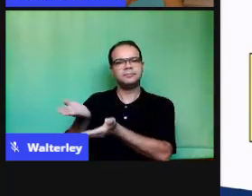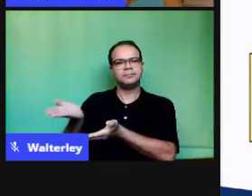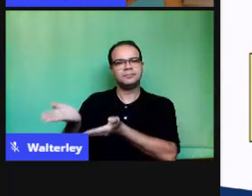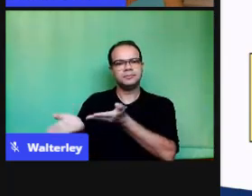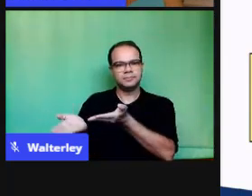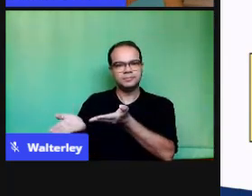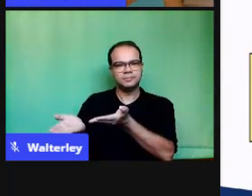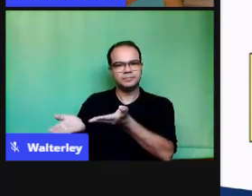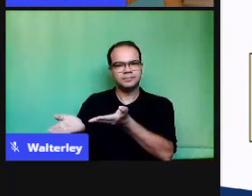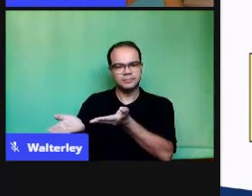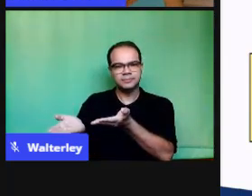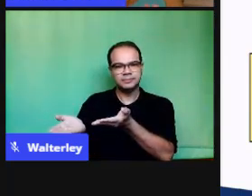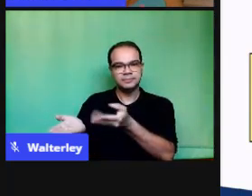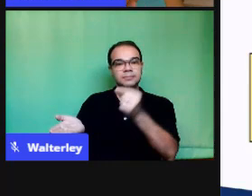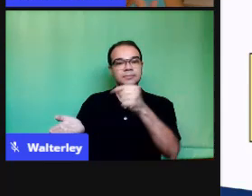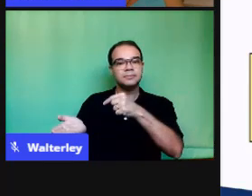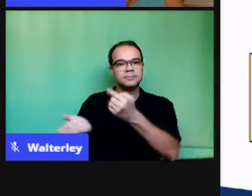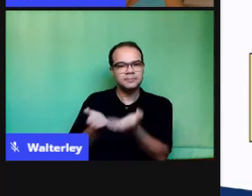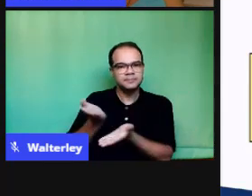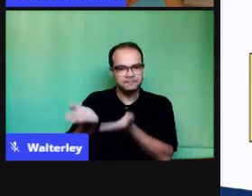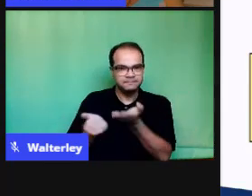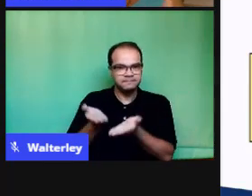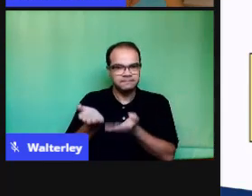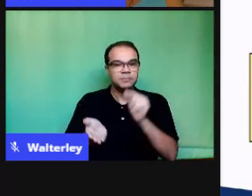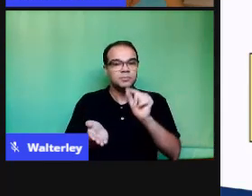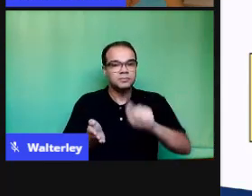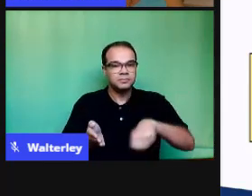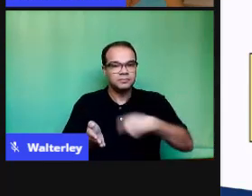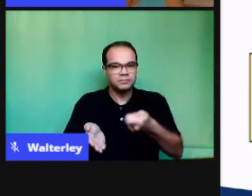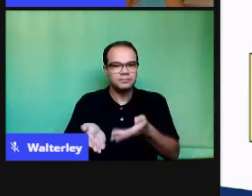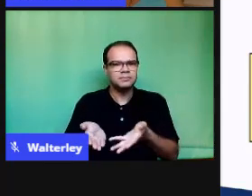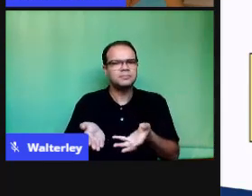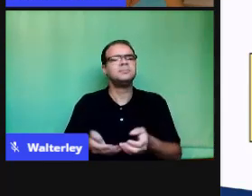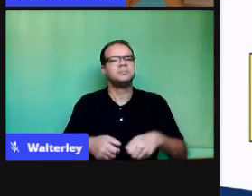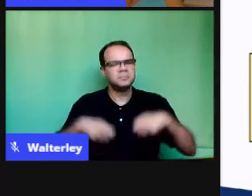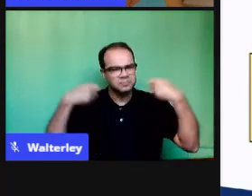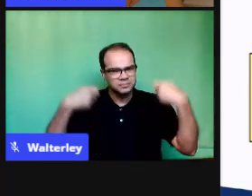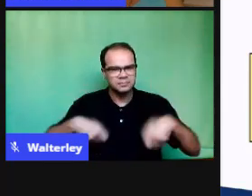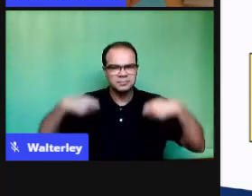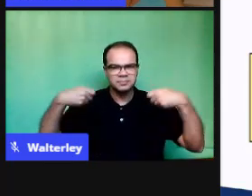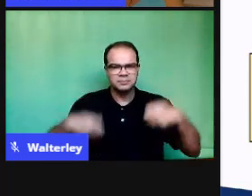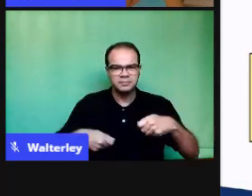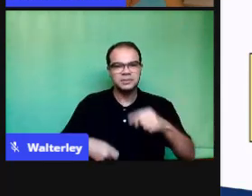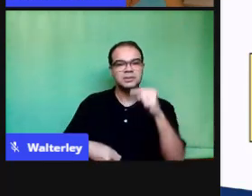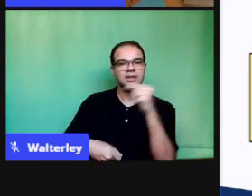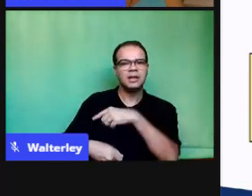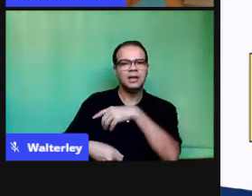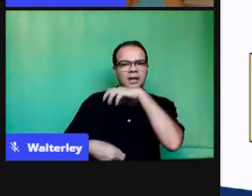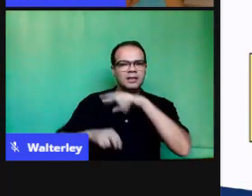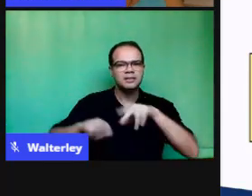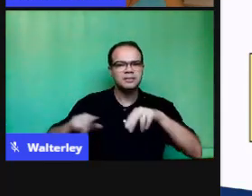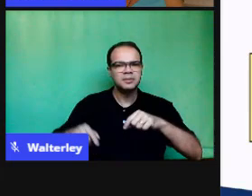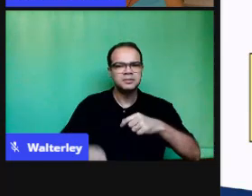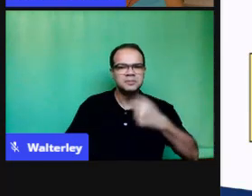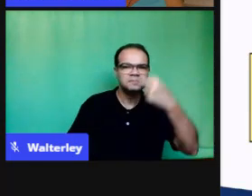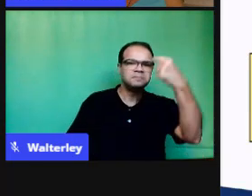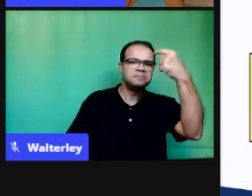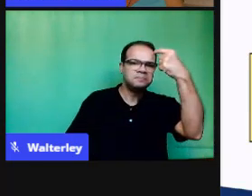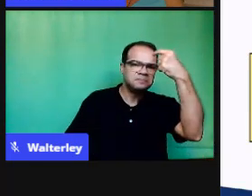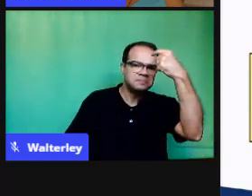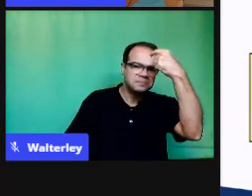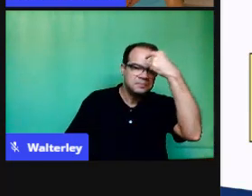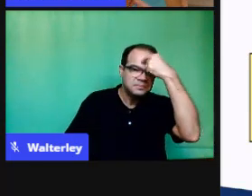termo amplo, né, que deveria incluir estados físicos e mentais. Então, acrescenta-se pela primeira vez